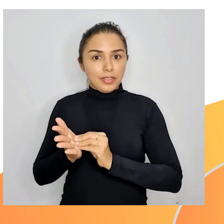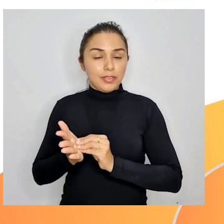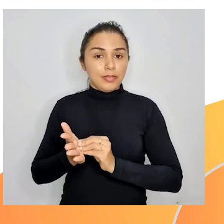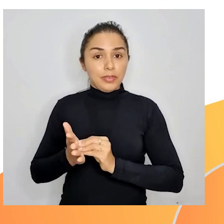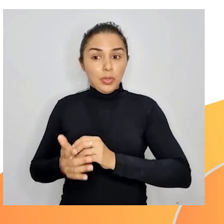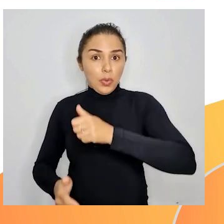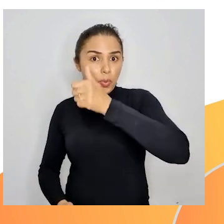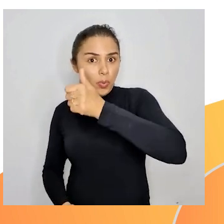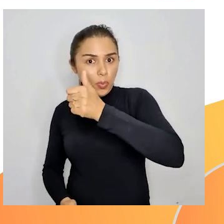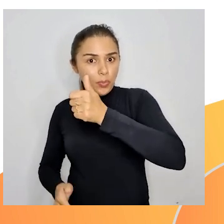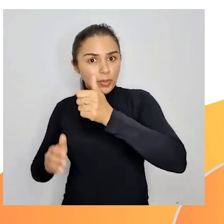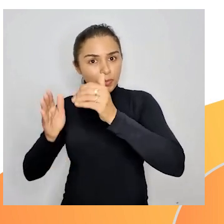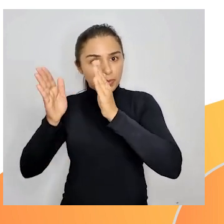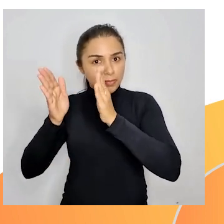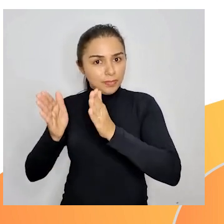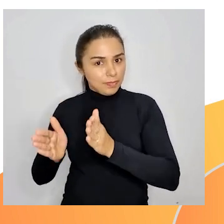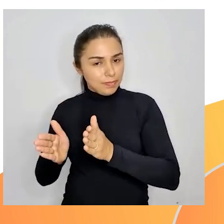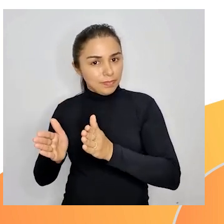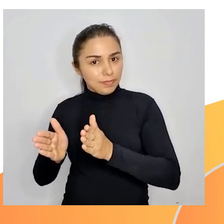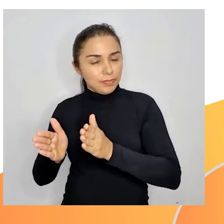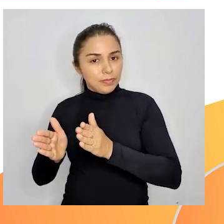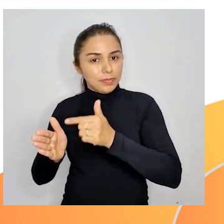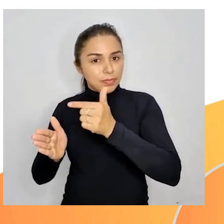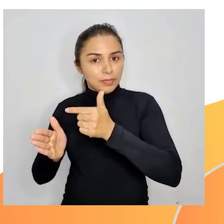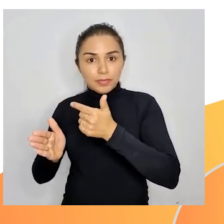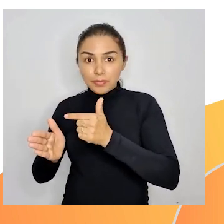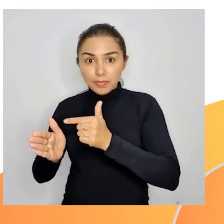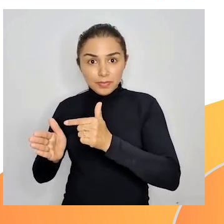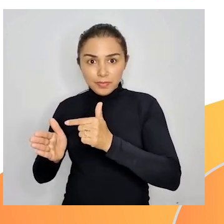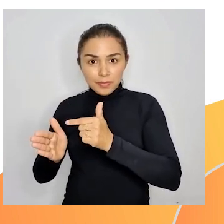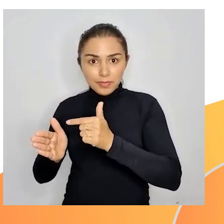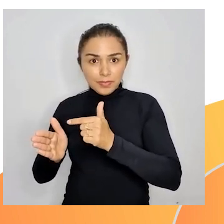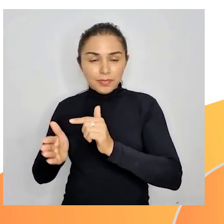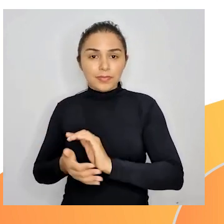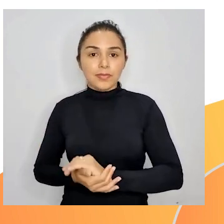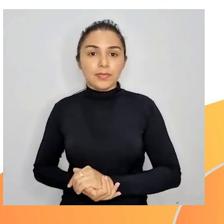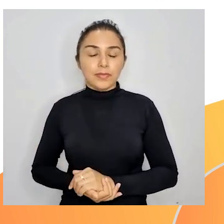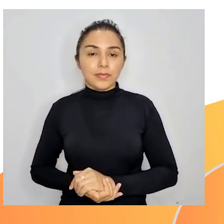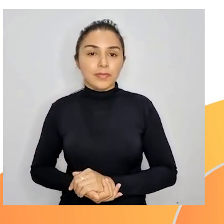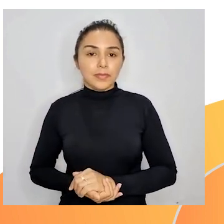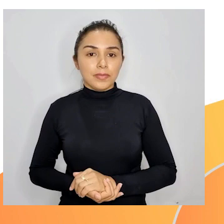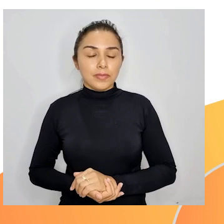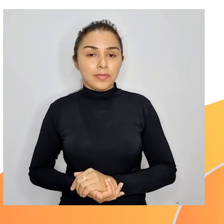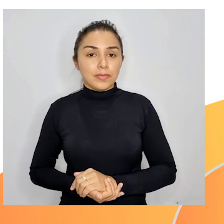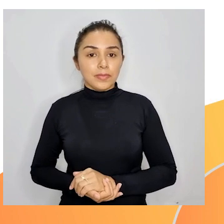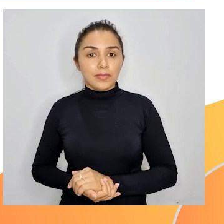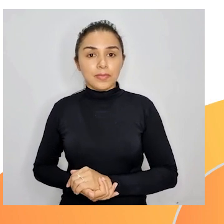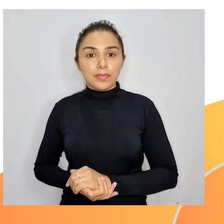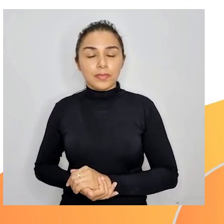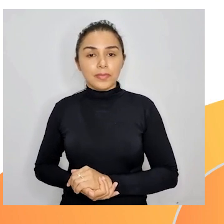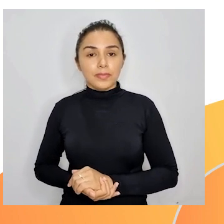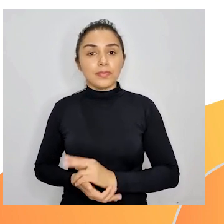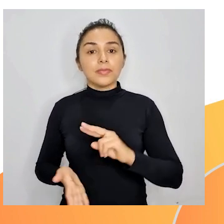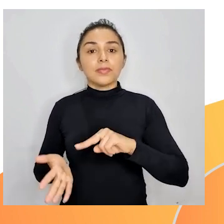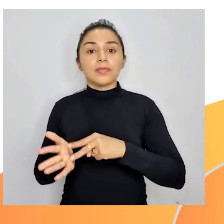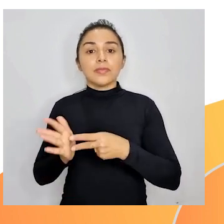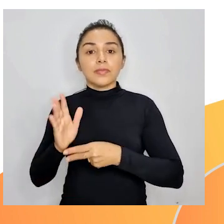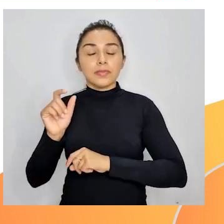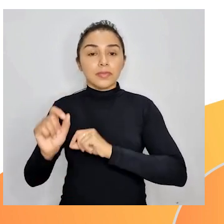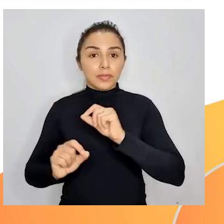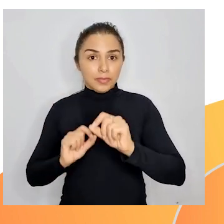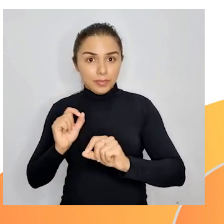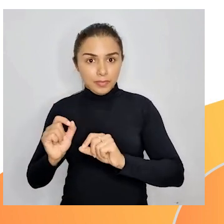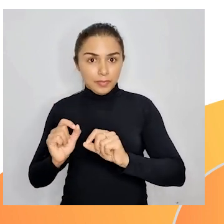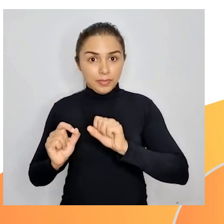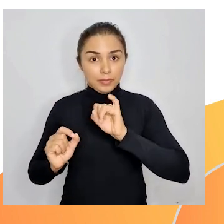Se ali eu tive como resultado 3 e não tem nada fazendo a operação de subtração com o nosso